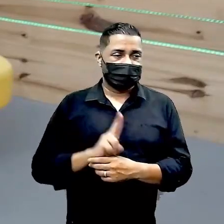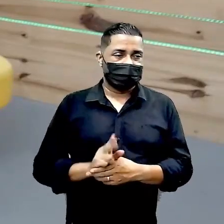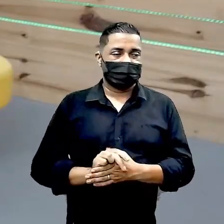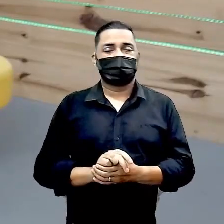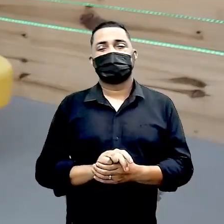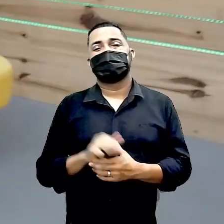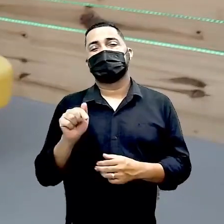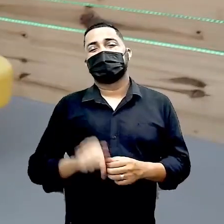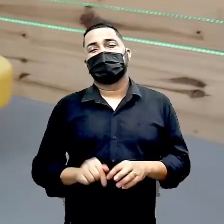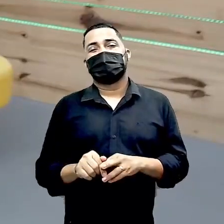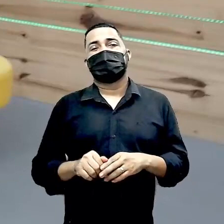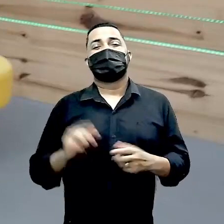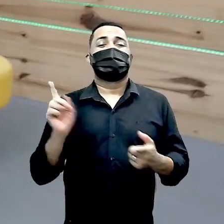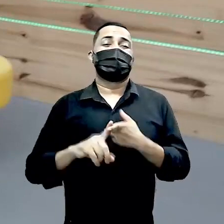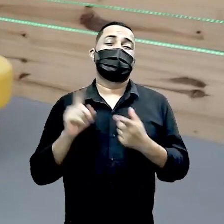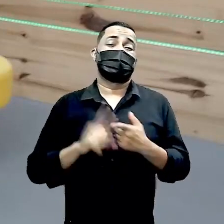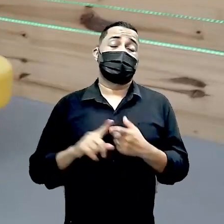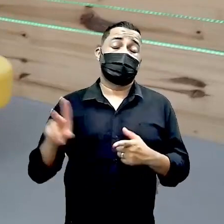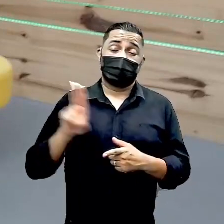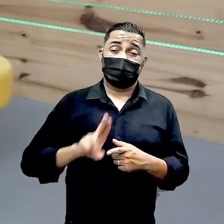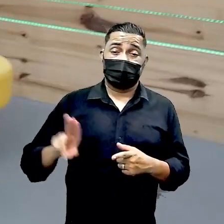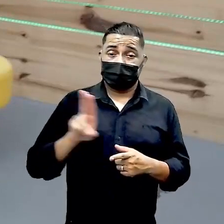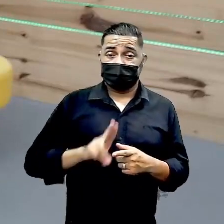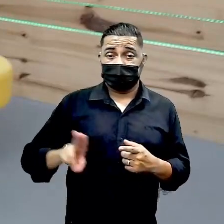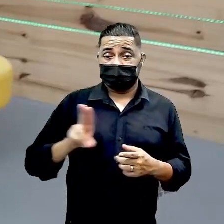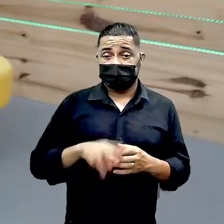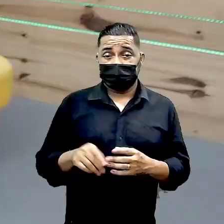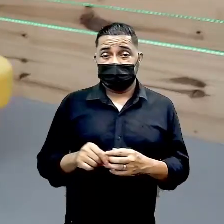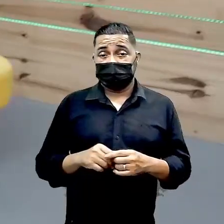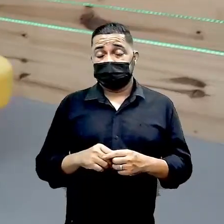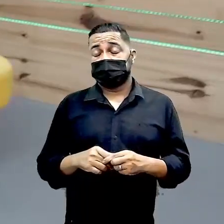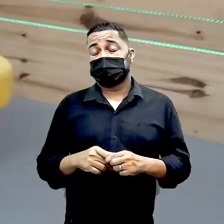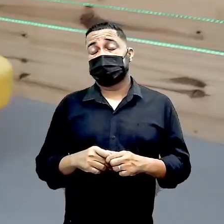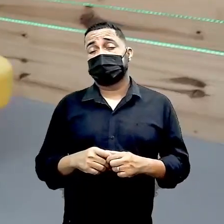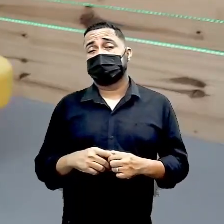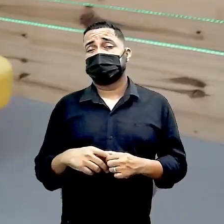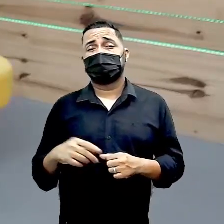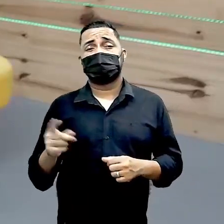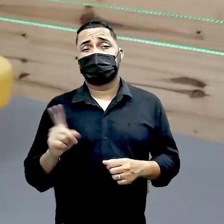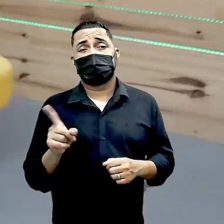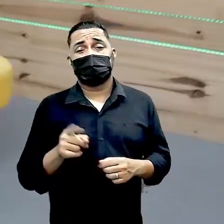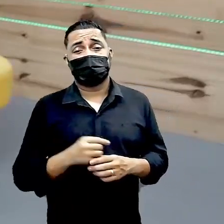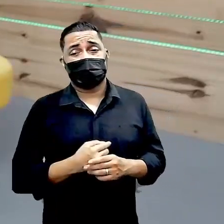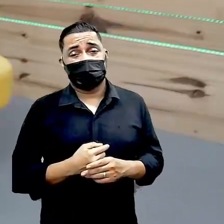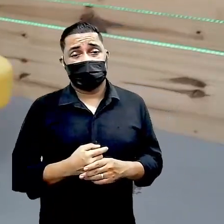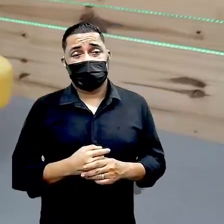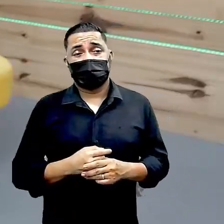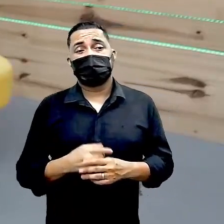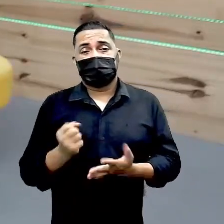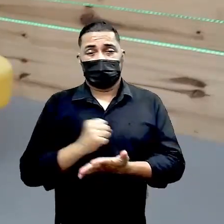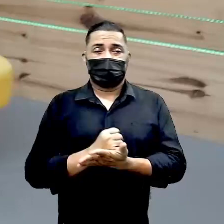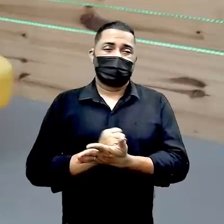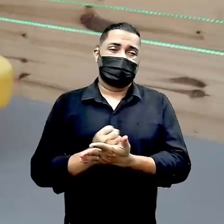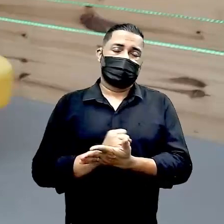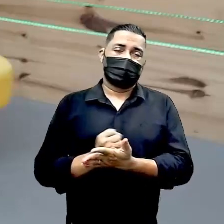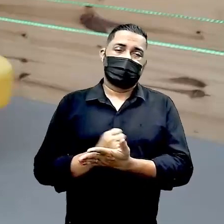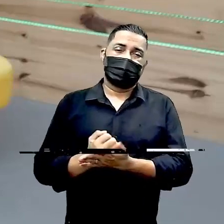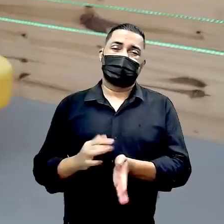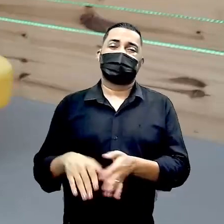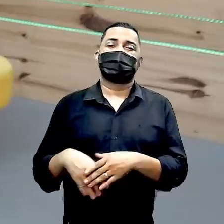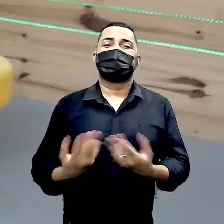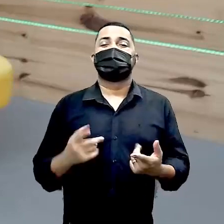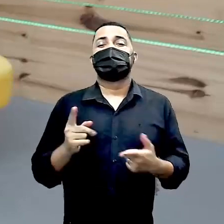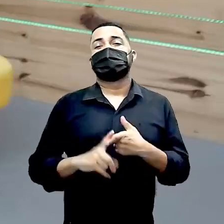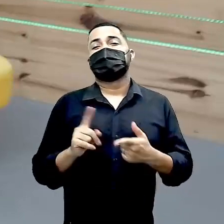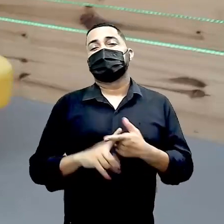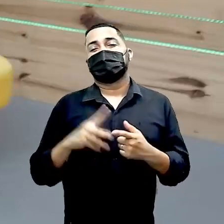né? A gente também está utilizando uma abordagem que também não é games, né? Aí a gente